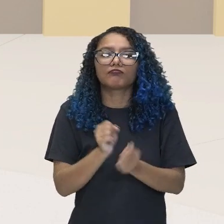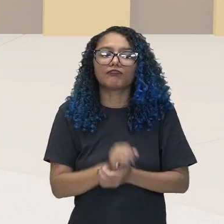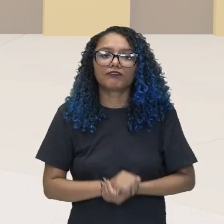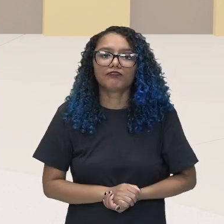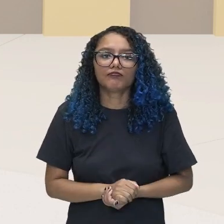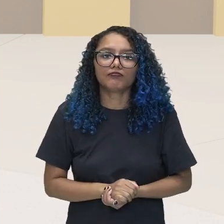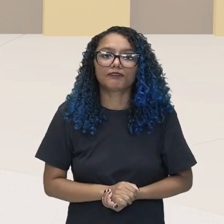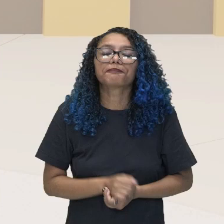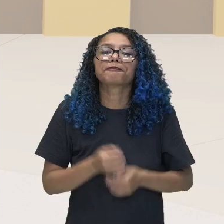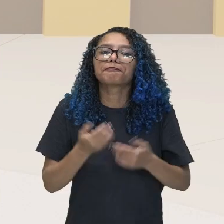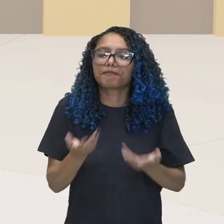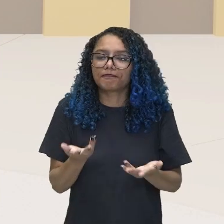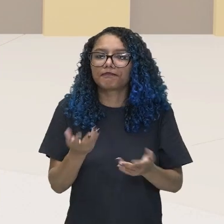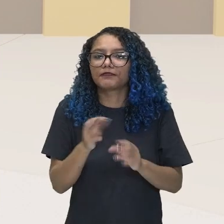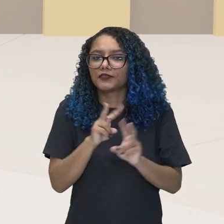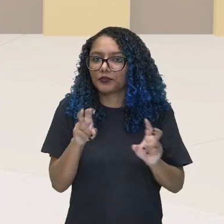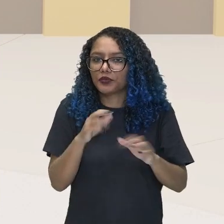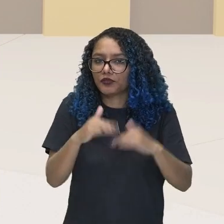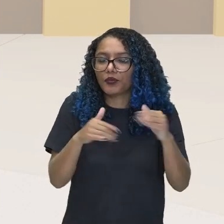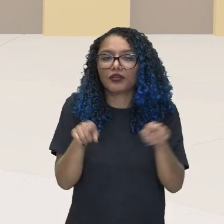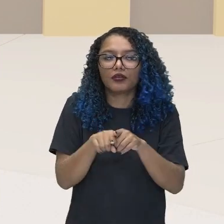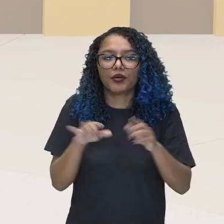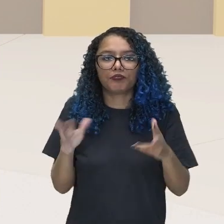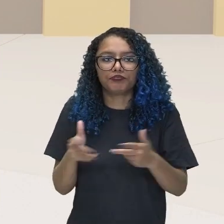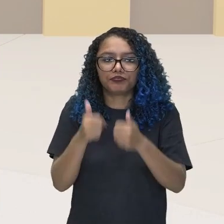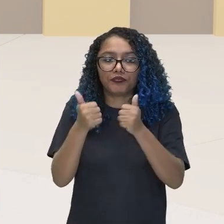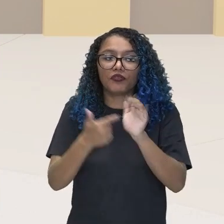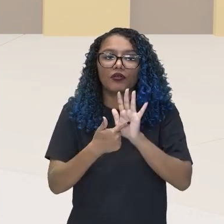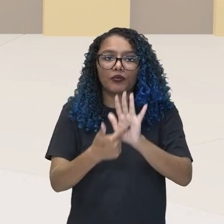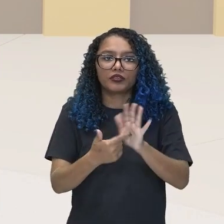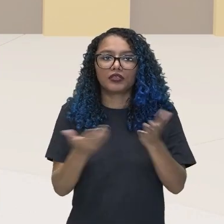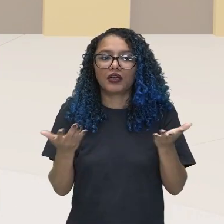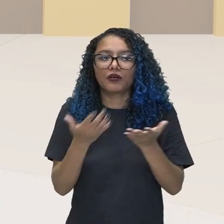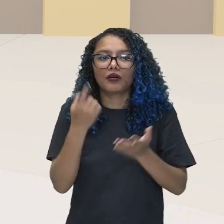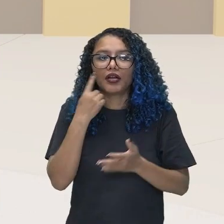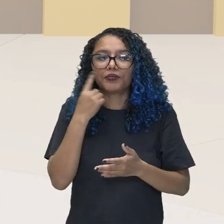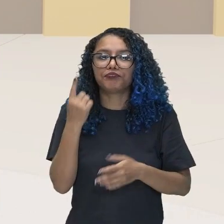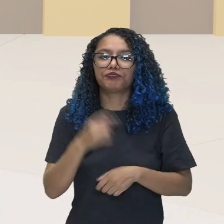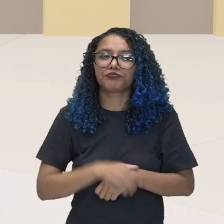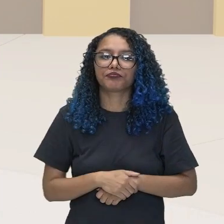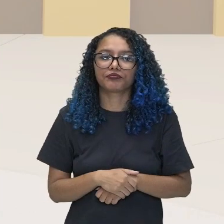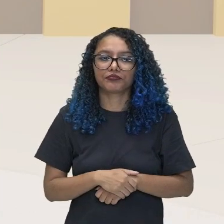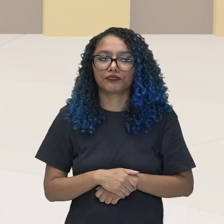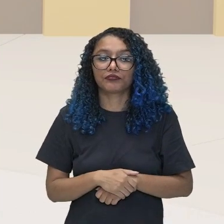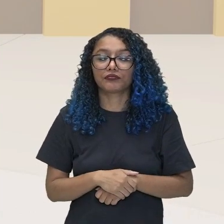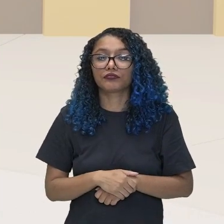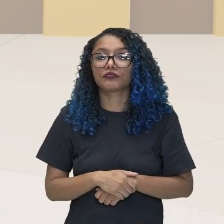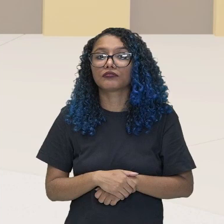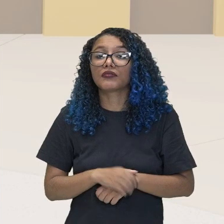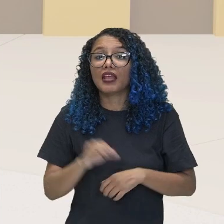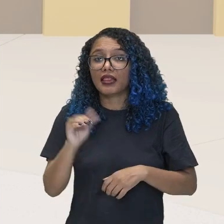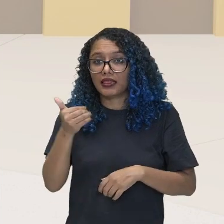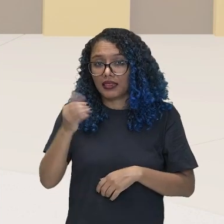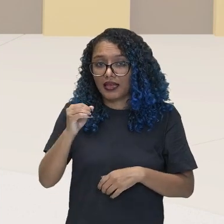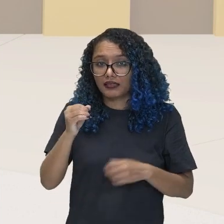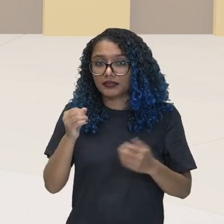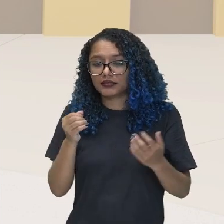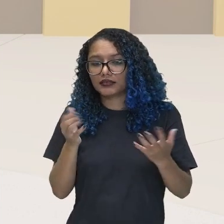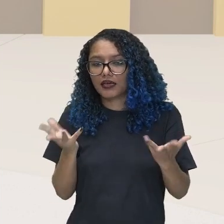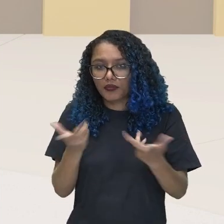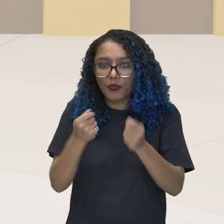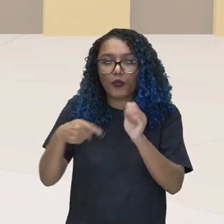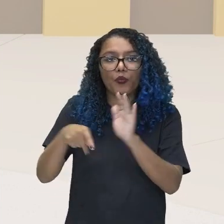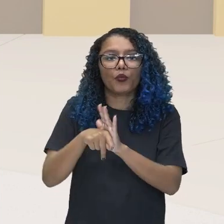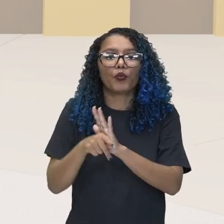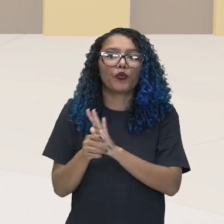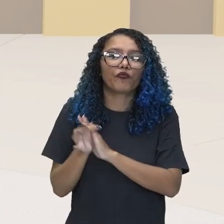desse aperfeiçoamento de habilidades, eu trago para vocês aqui 10 habilidades do futuro, né? Segundo a